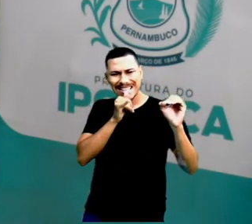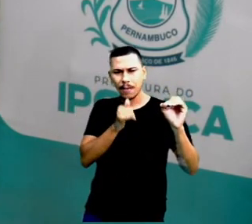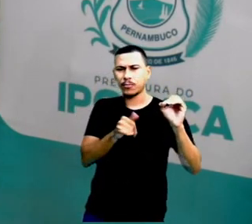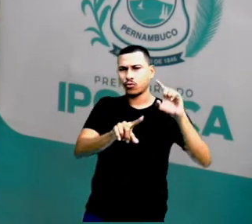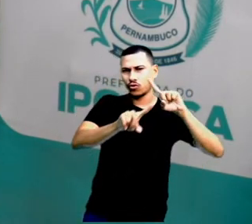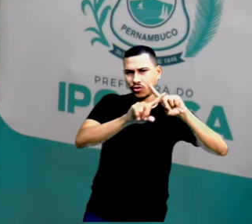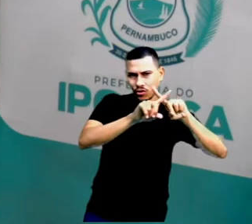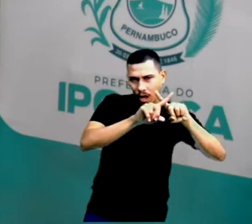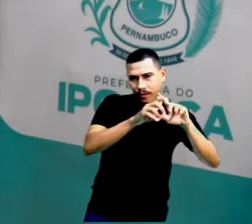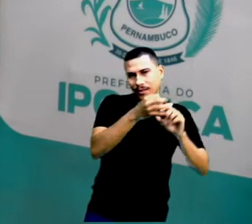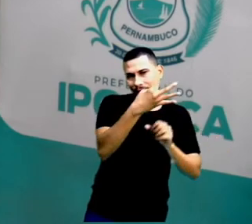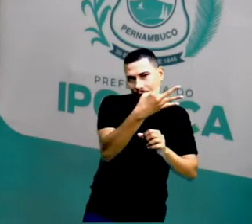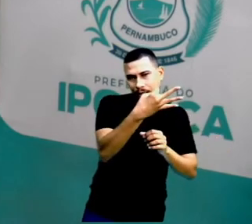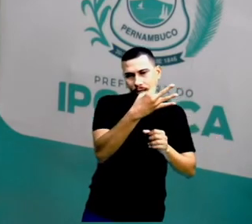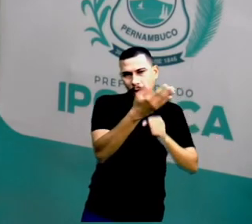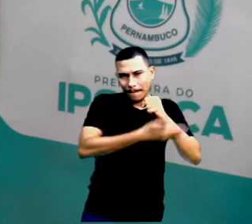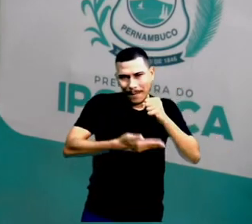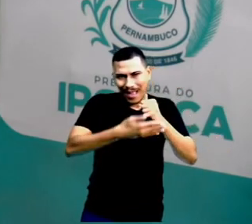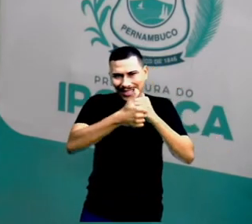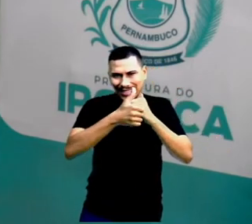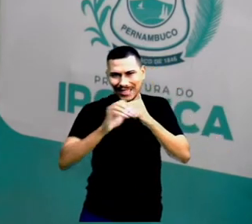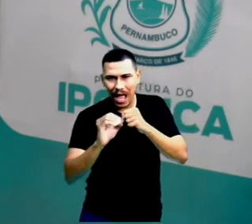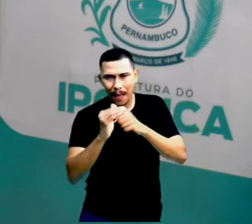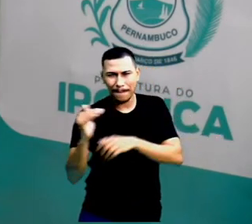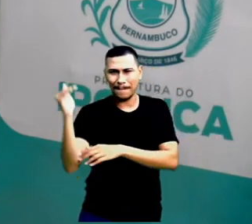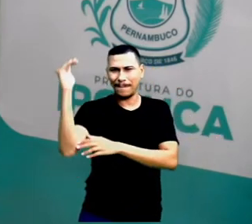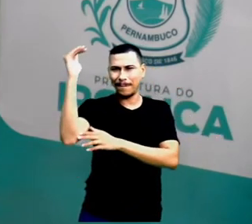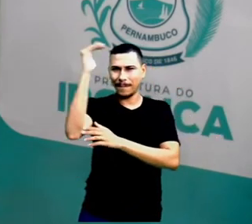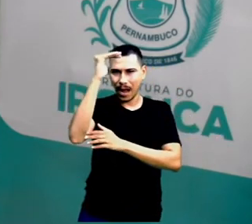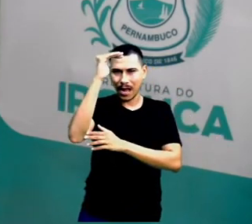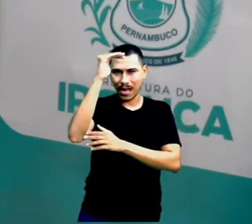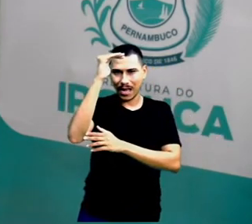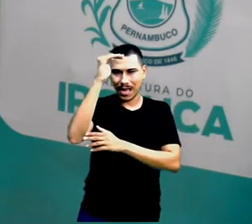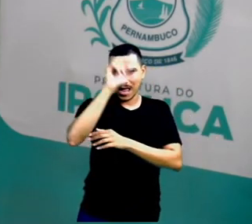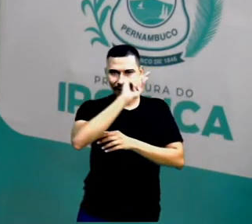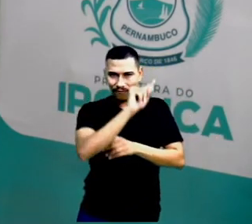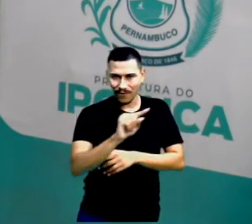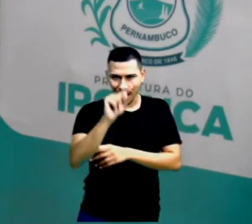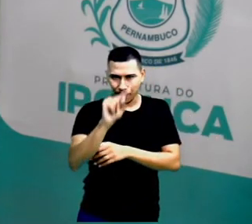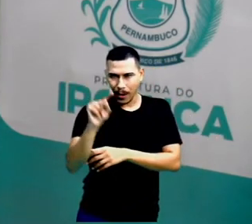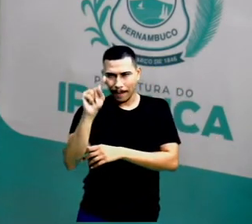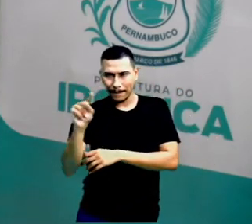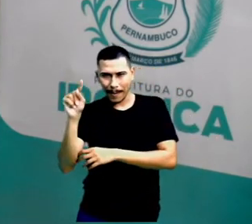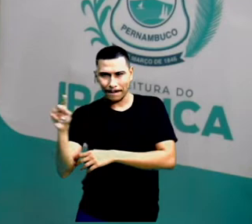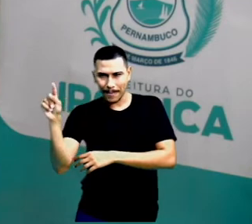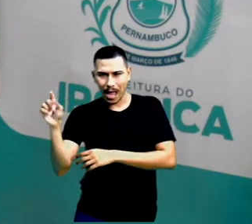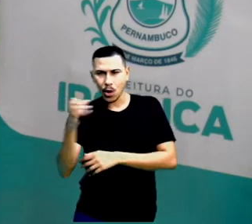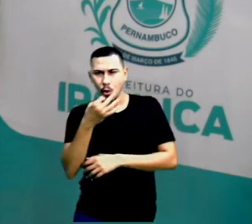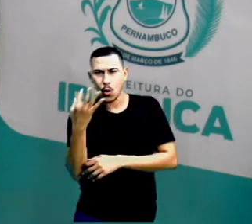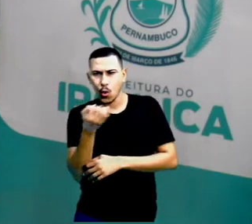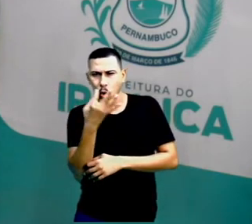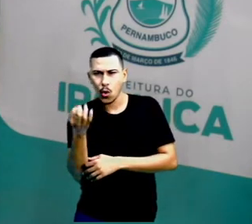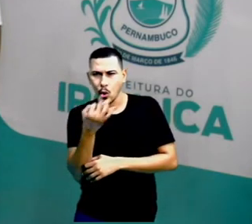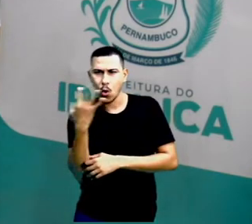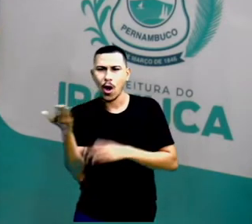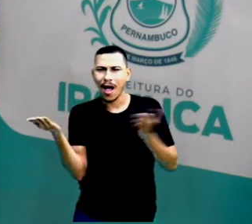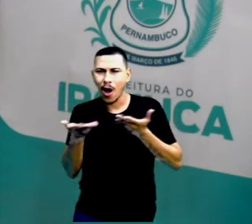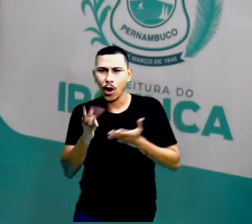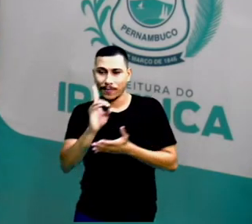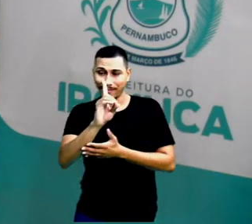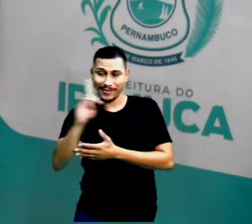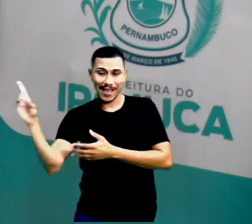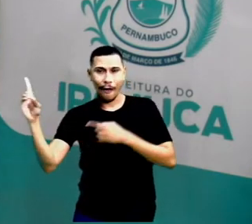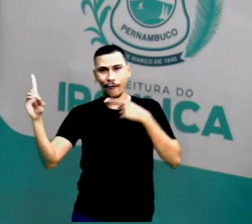a base 10 e expoente serão as casas decimais e contamos agora para o lado